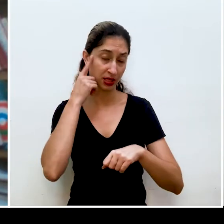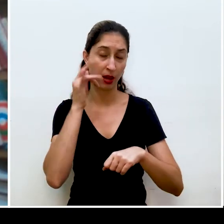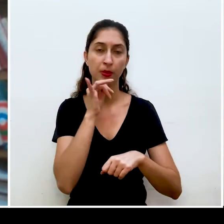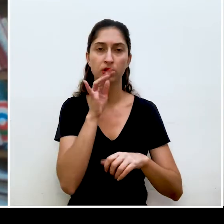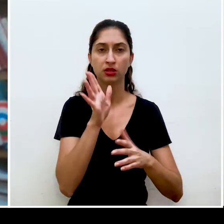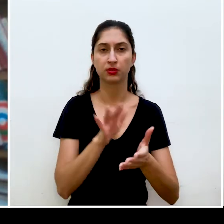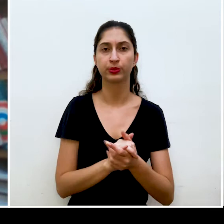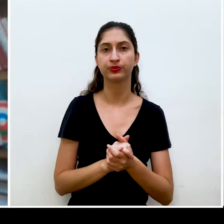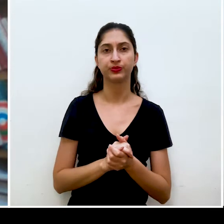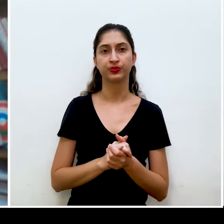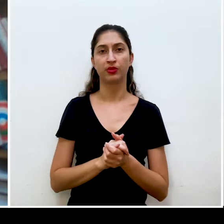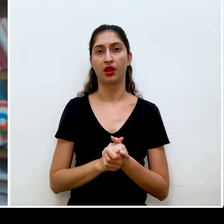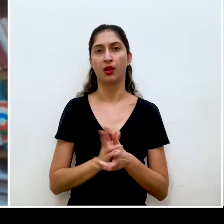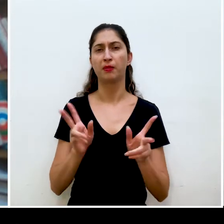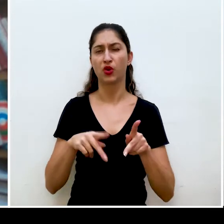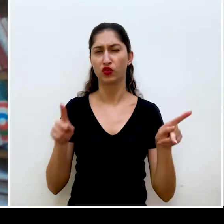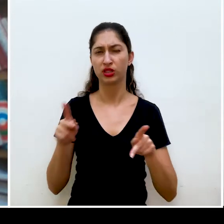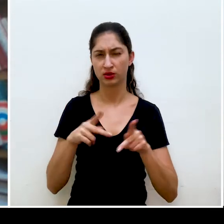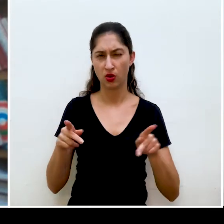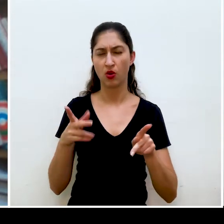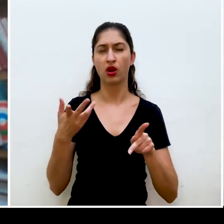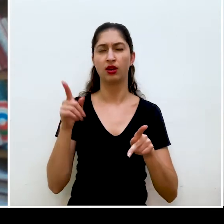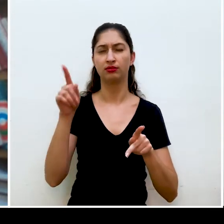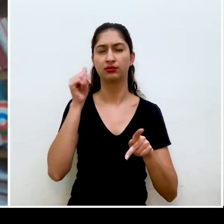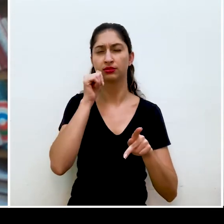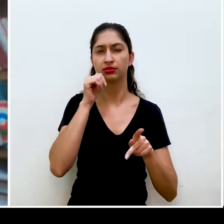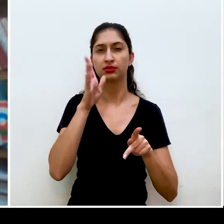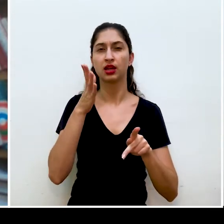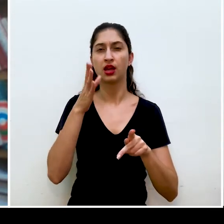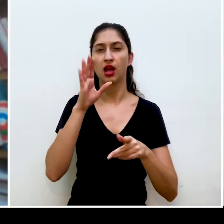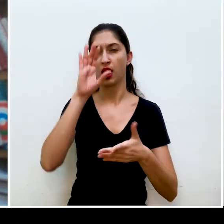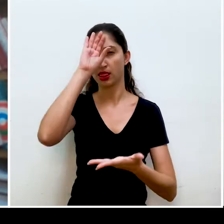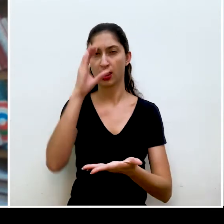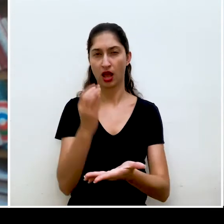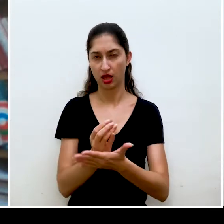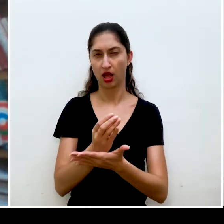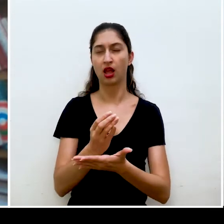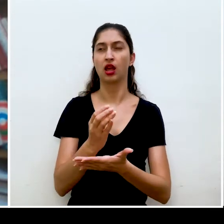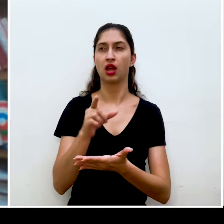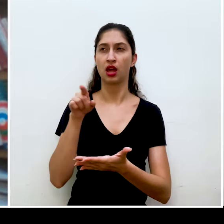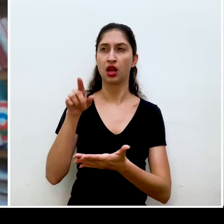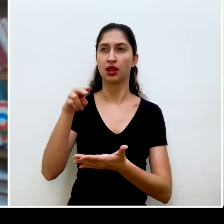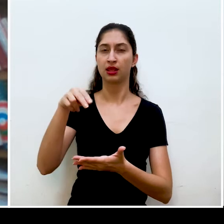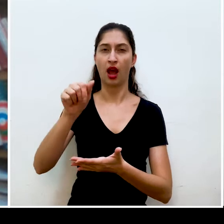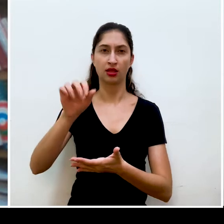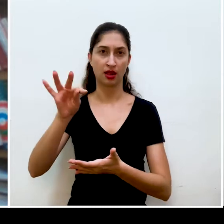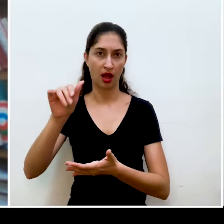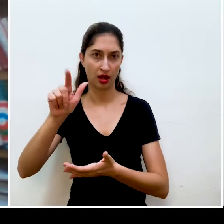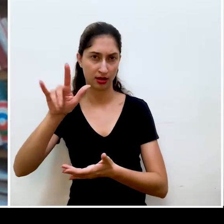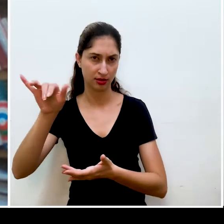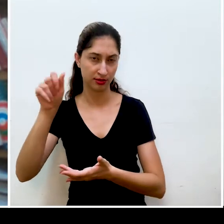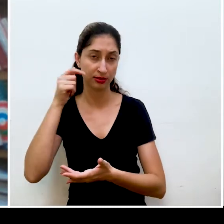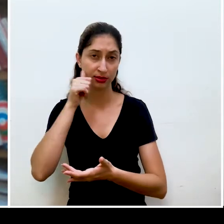A professora Silvia Melet tive no ano mês passado, logo orientou a tese da Natália Gomes, que é muito